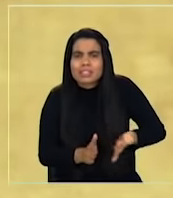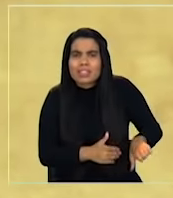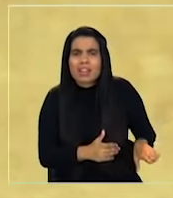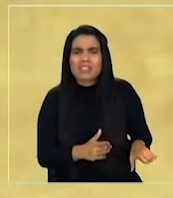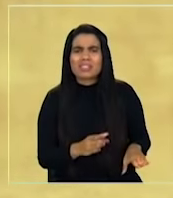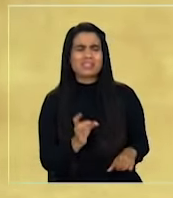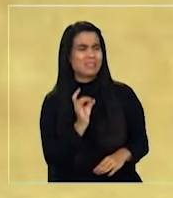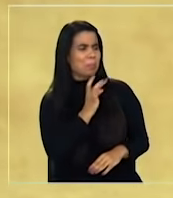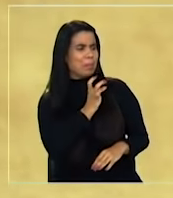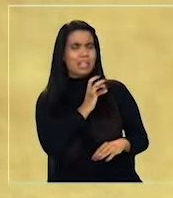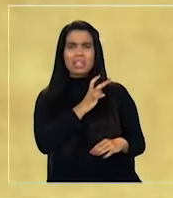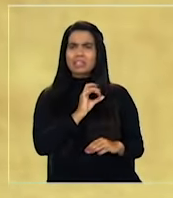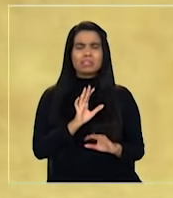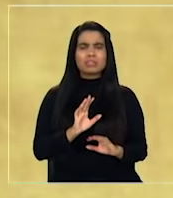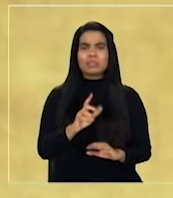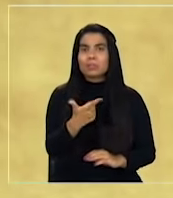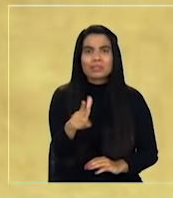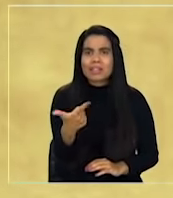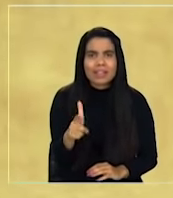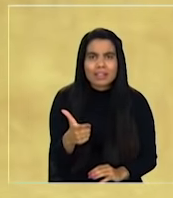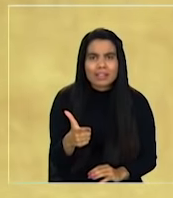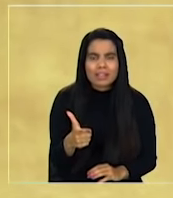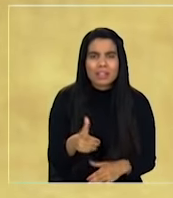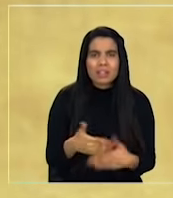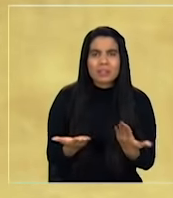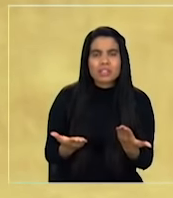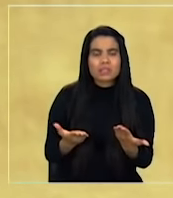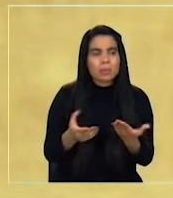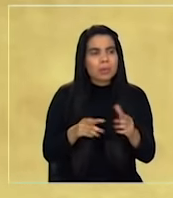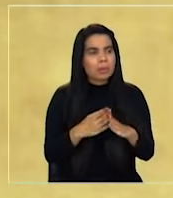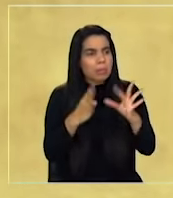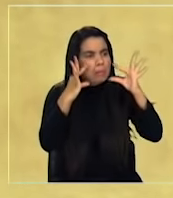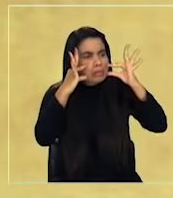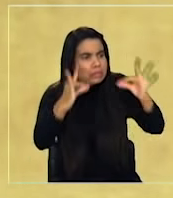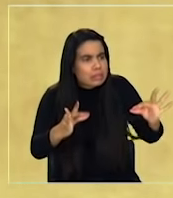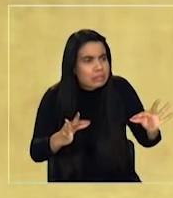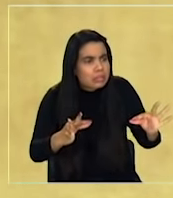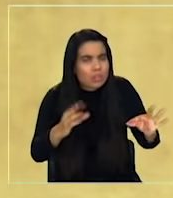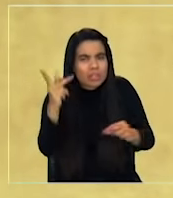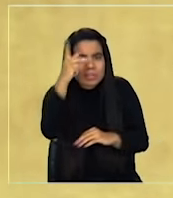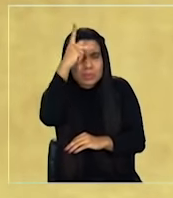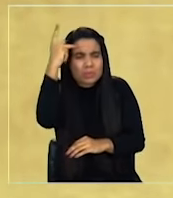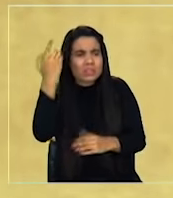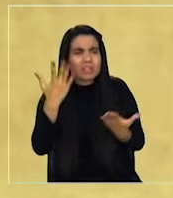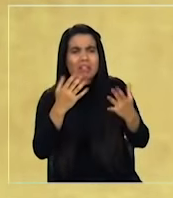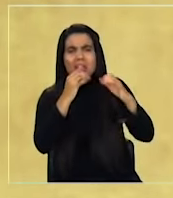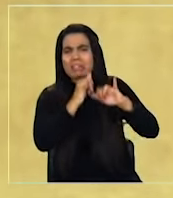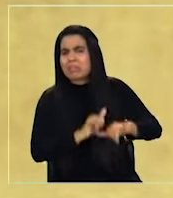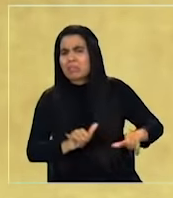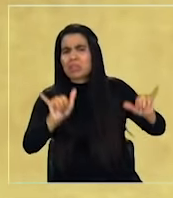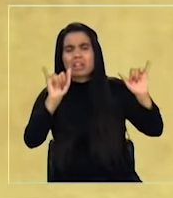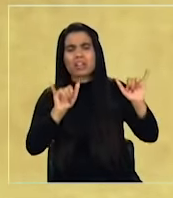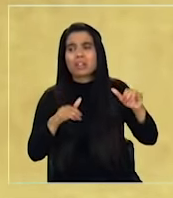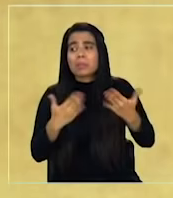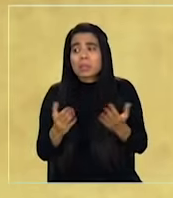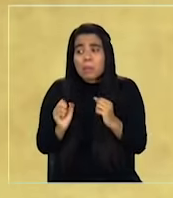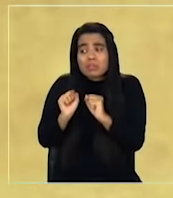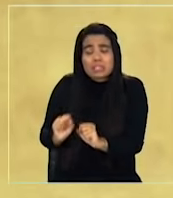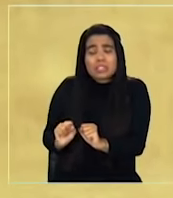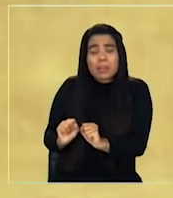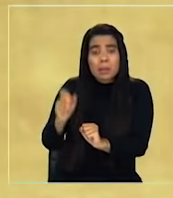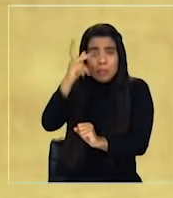sobre o que você ouve, o que as pessoas falam, mesmo que sejam especialistas. Mesmo que sejam especialistas, porque